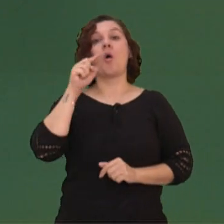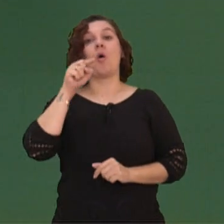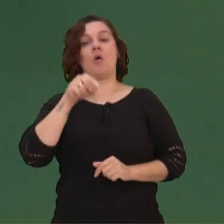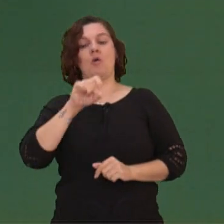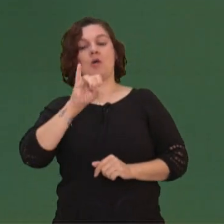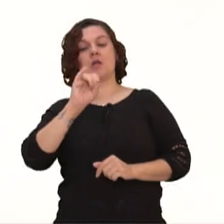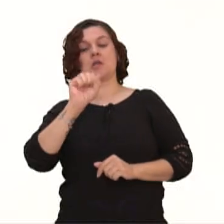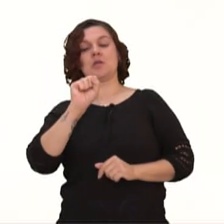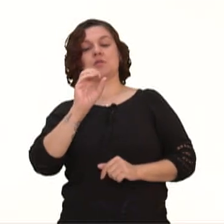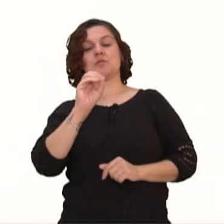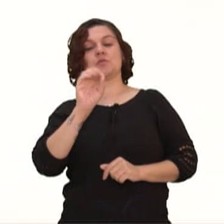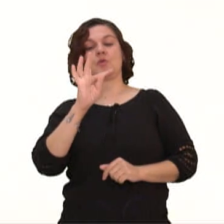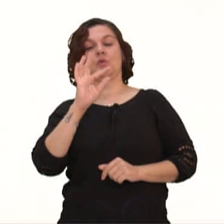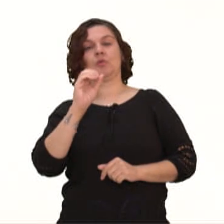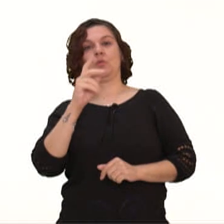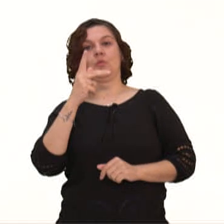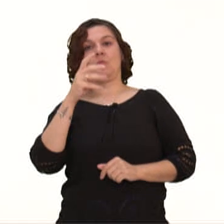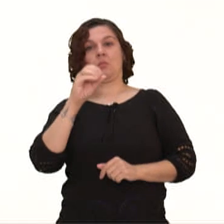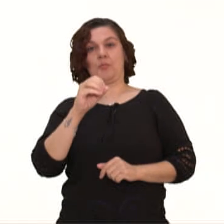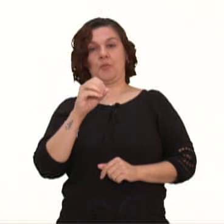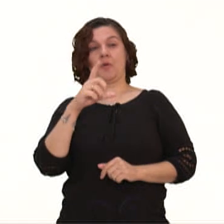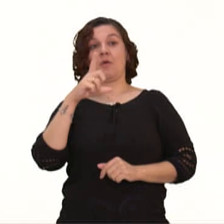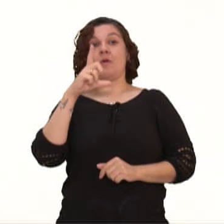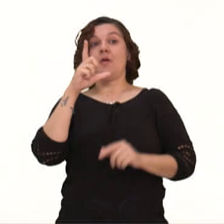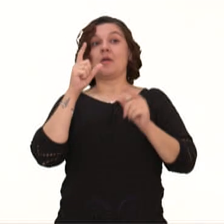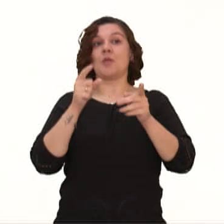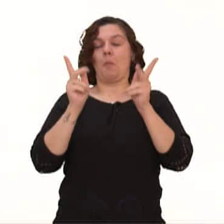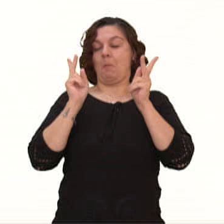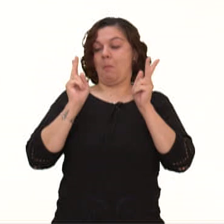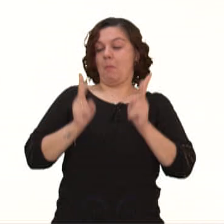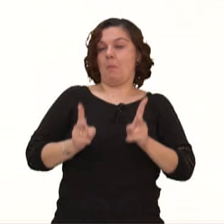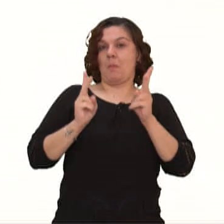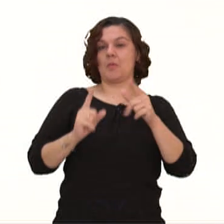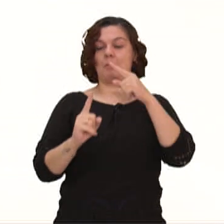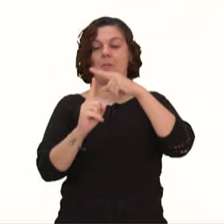Isótopos, elementos que têm o mesmo número de